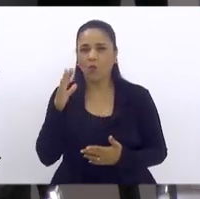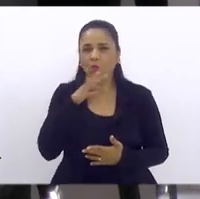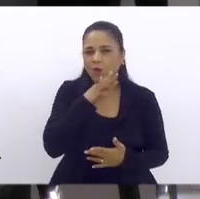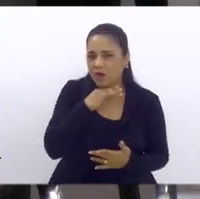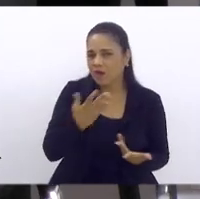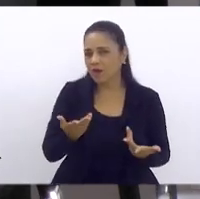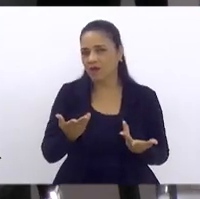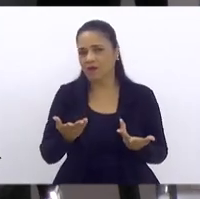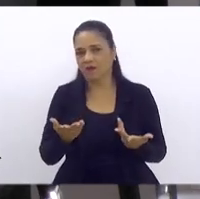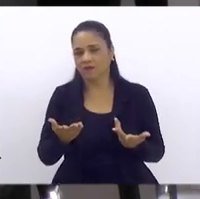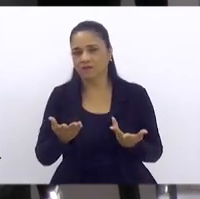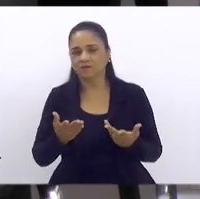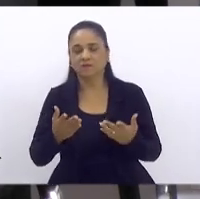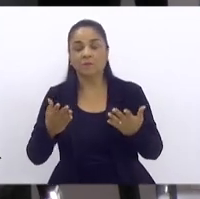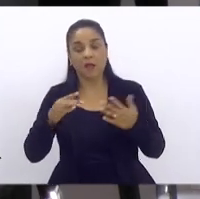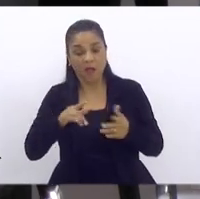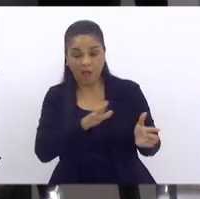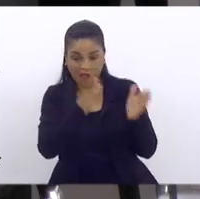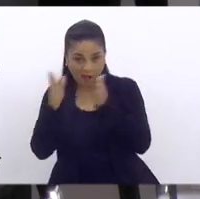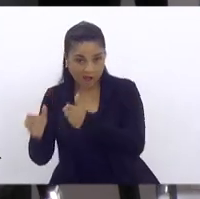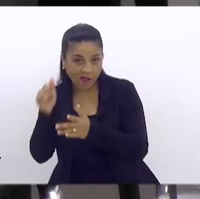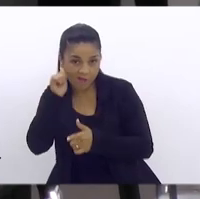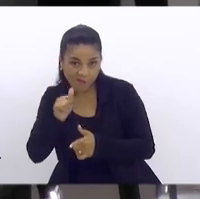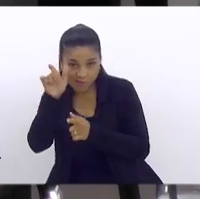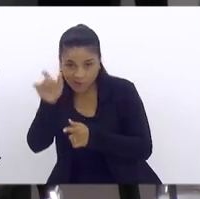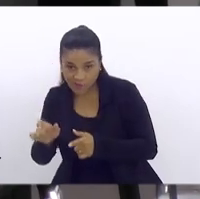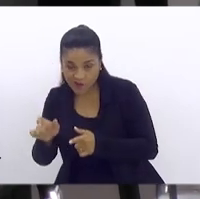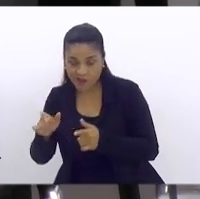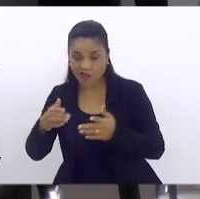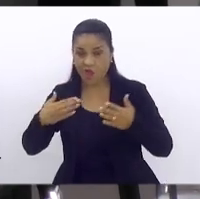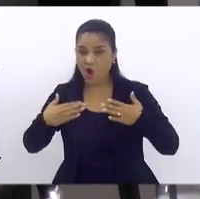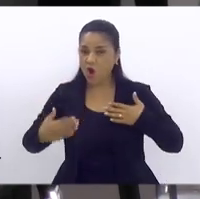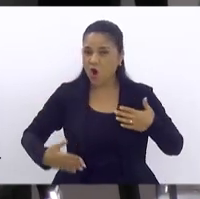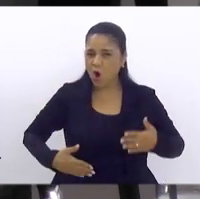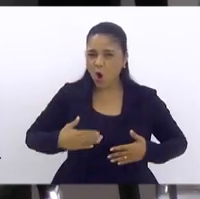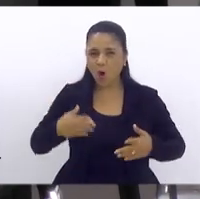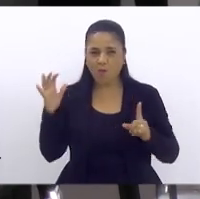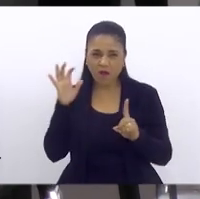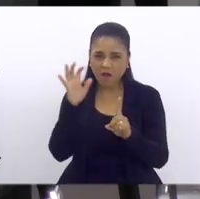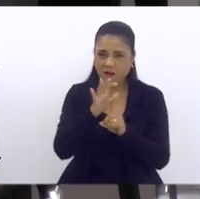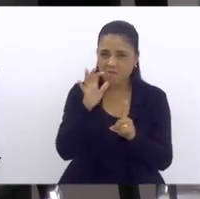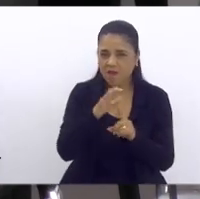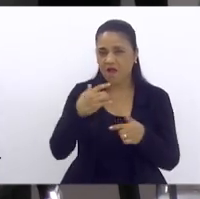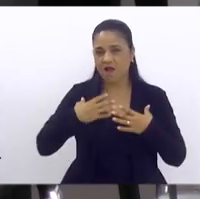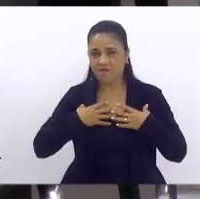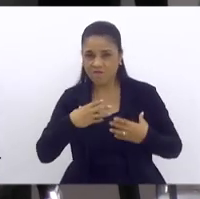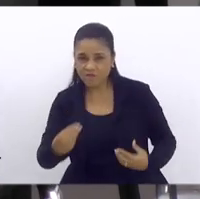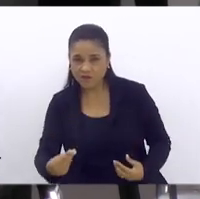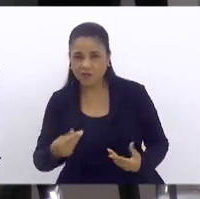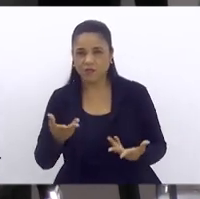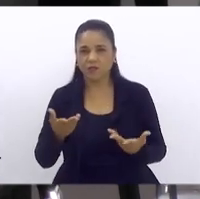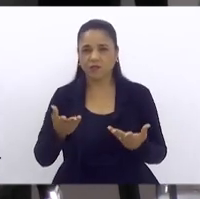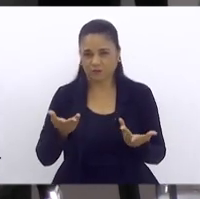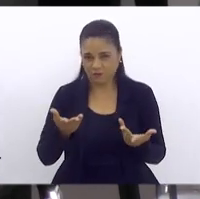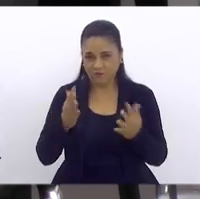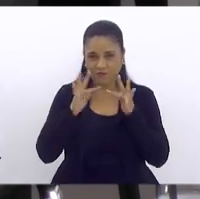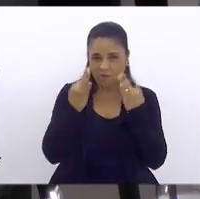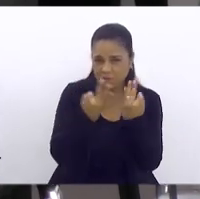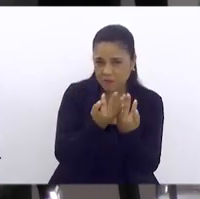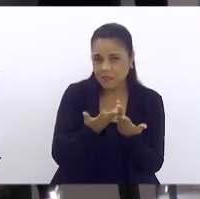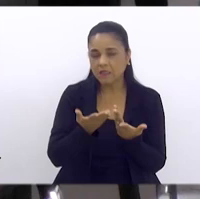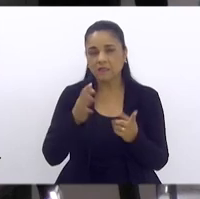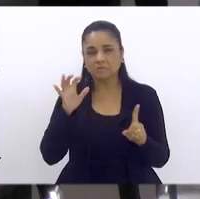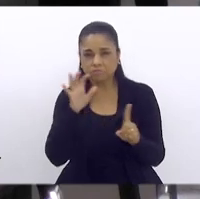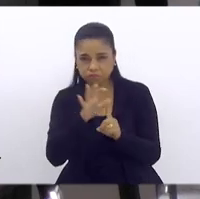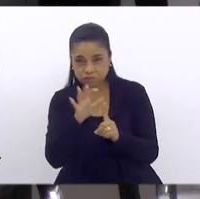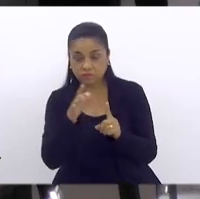do corpo, da sexualidade, da família, ameaça aos filhos, enfim. Então, a gente percebe, né, essa violência política